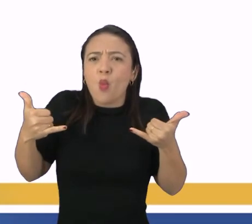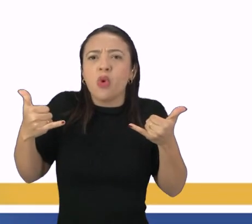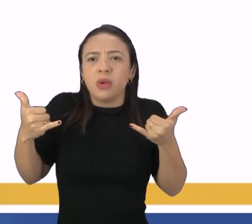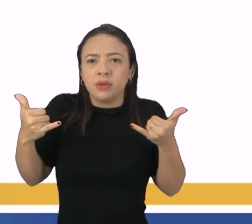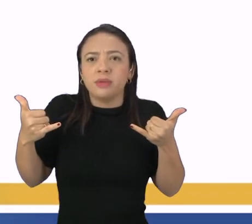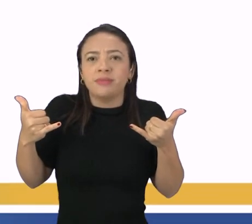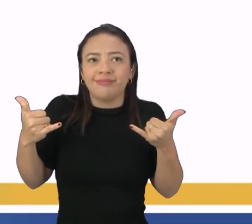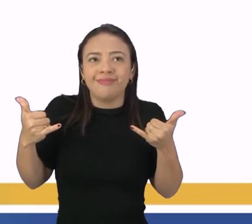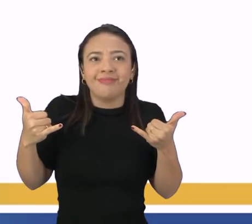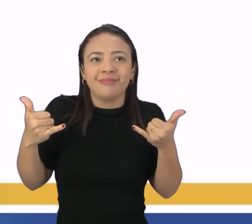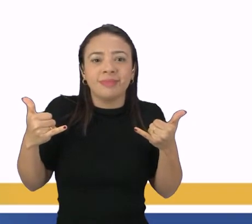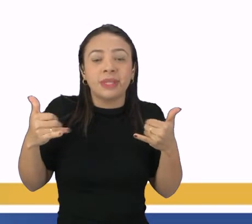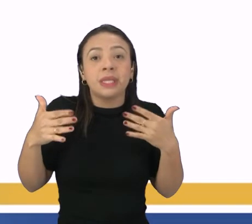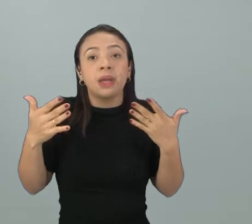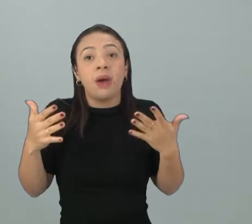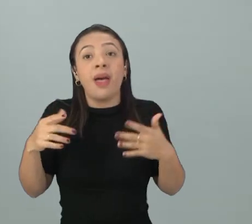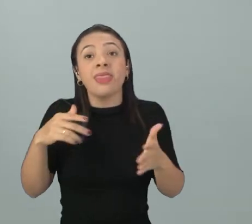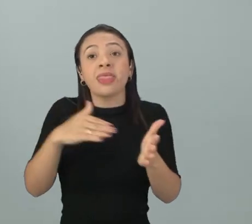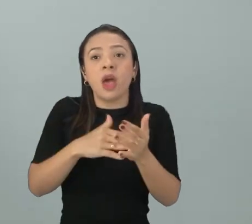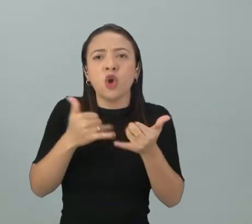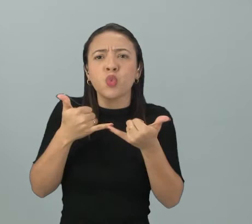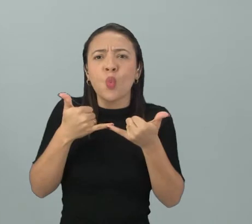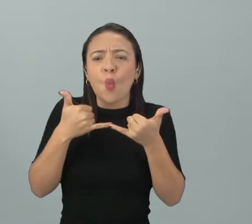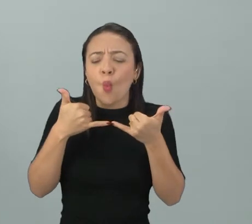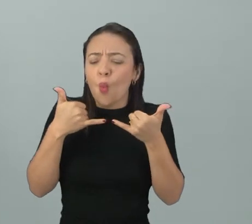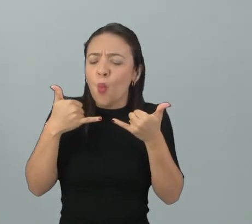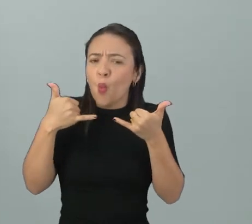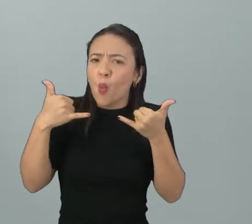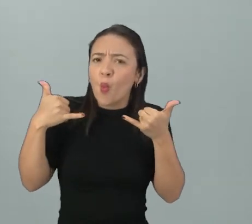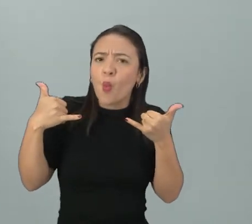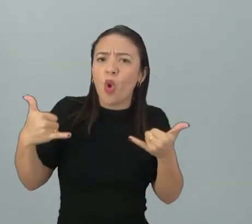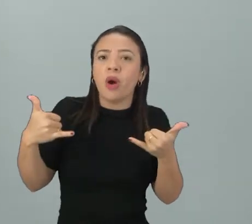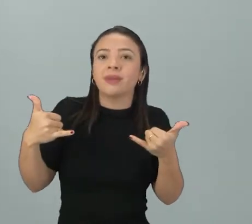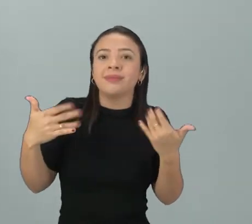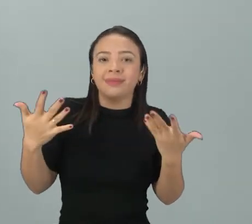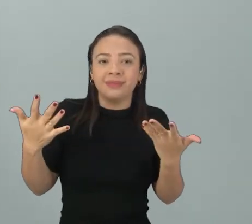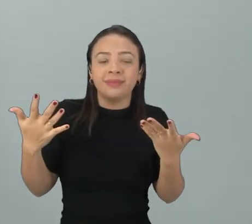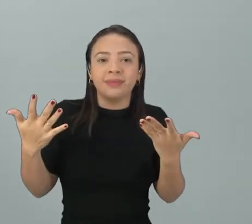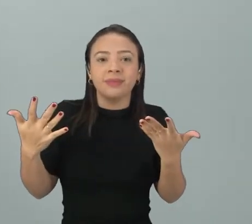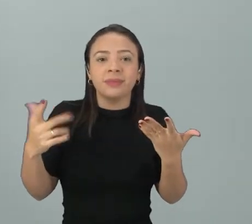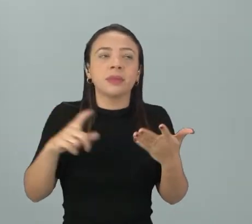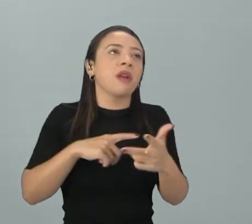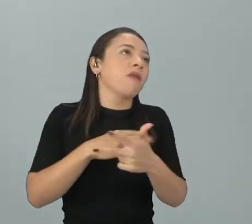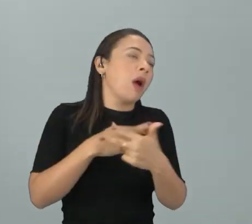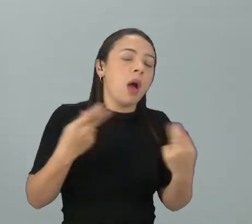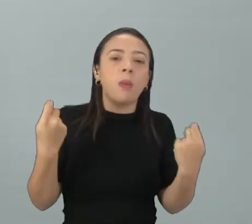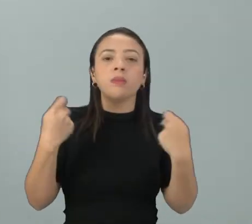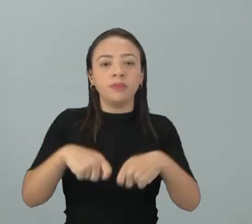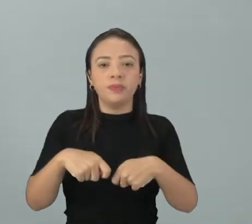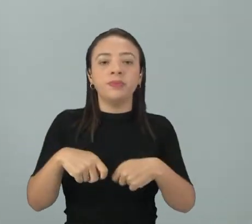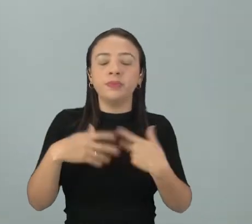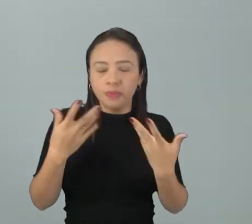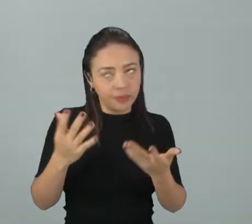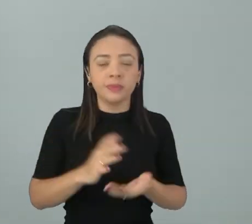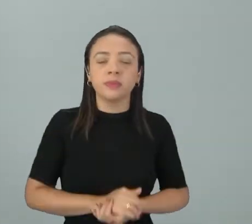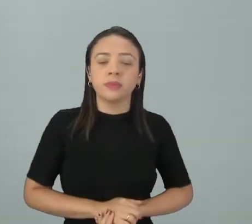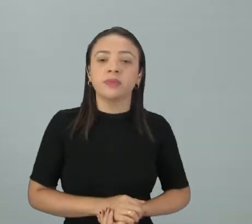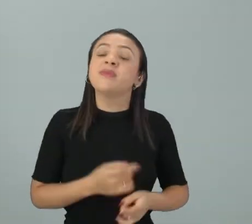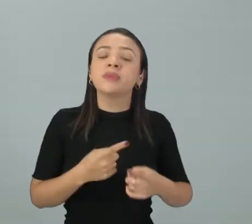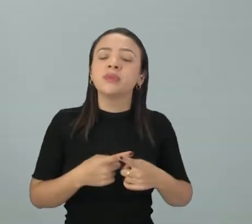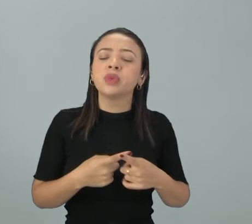Opa. Até que ele fique muito fino, tá? Então, essa obstrução pode ocorrer de diversas maneiras, tá? E o porquê que